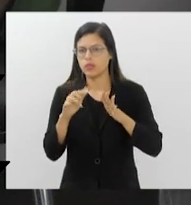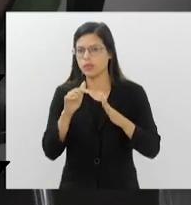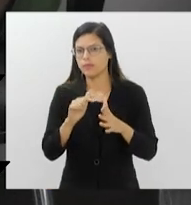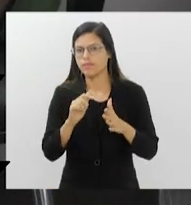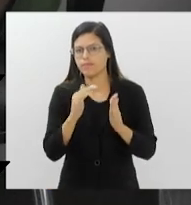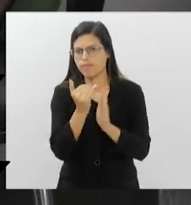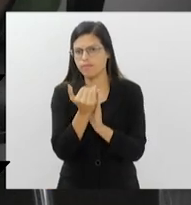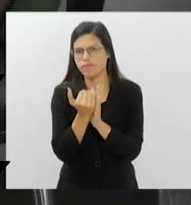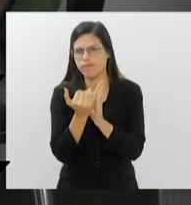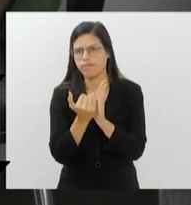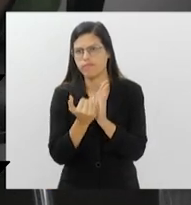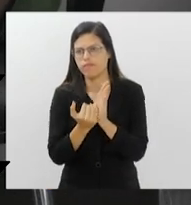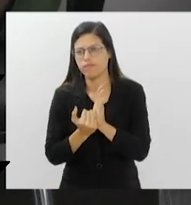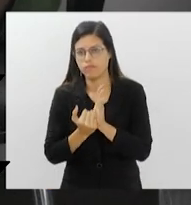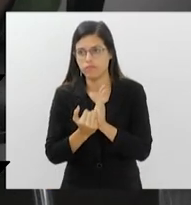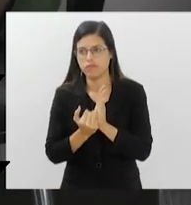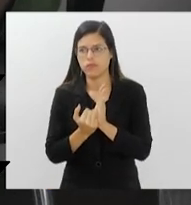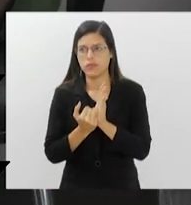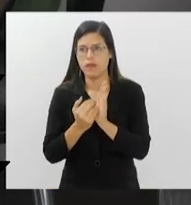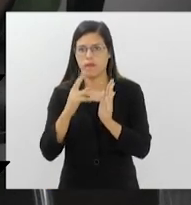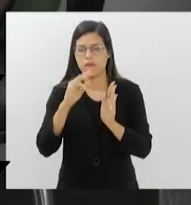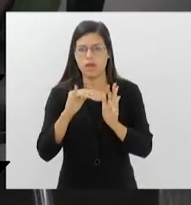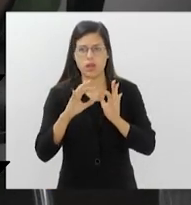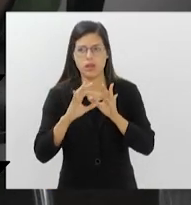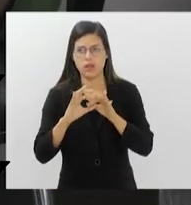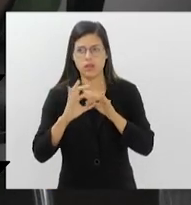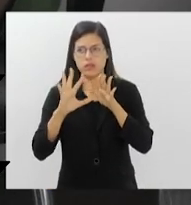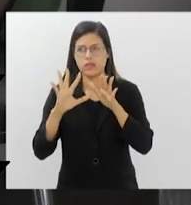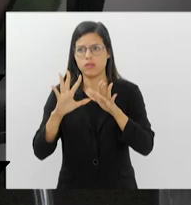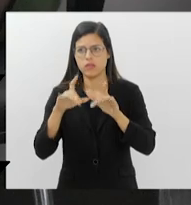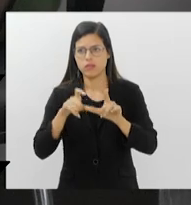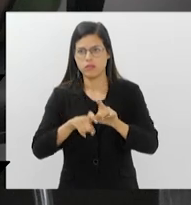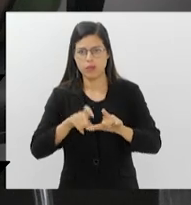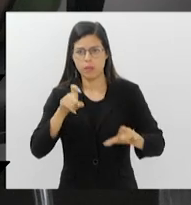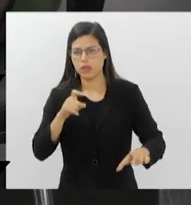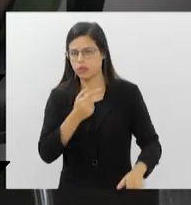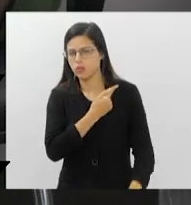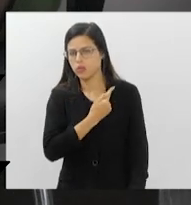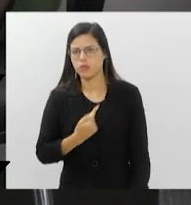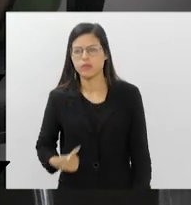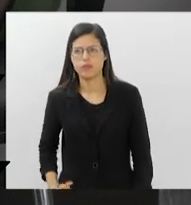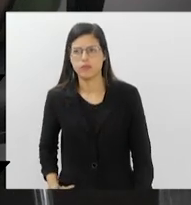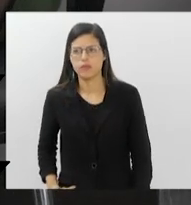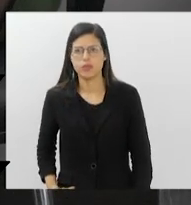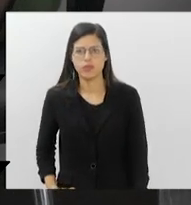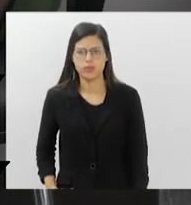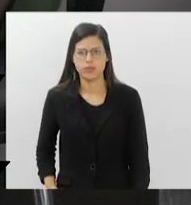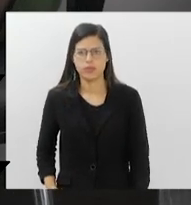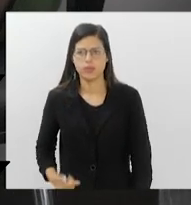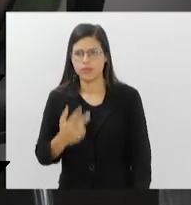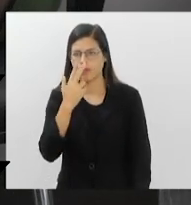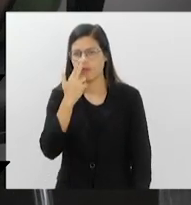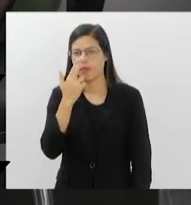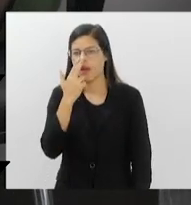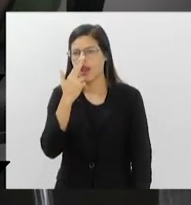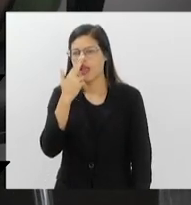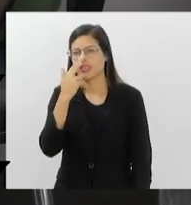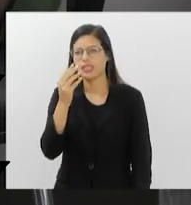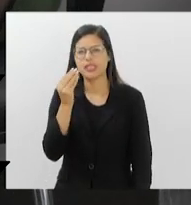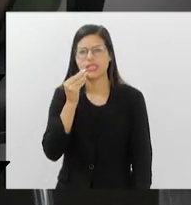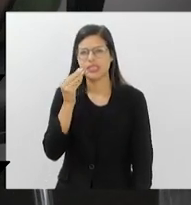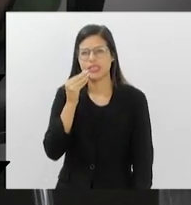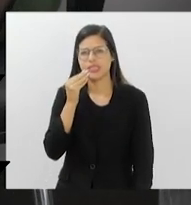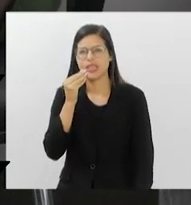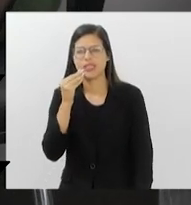seraf você vai autorizar independente do governo uma manipulação